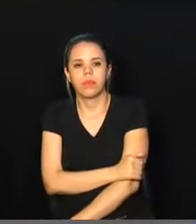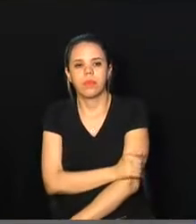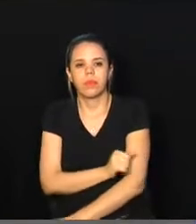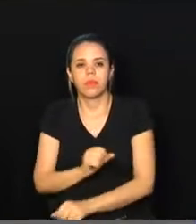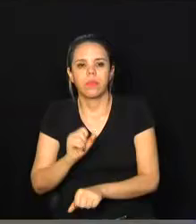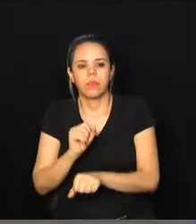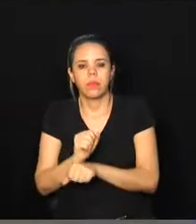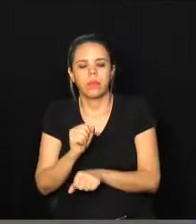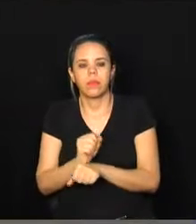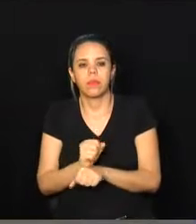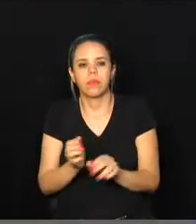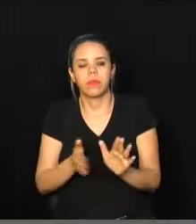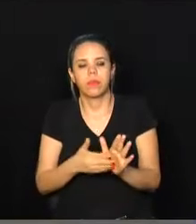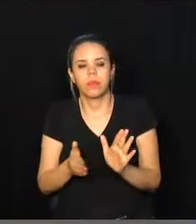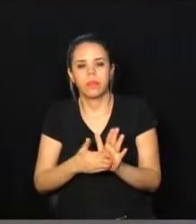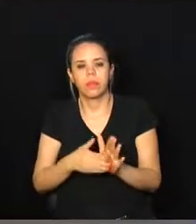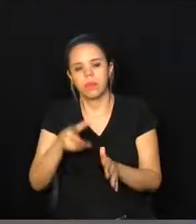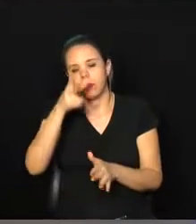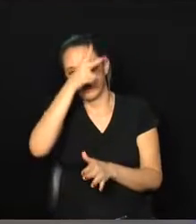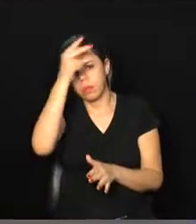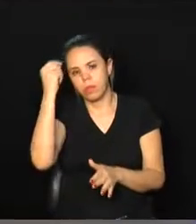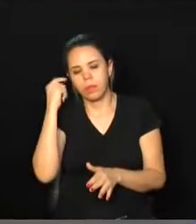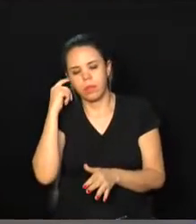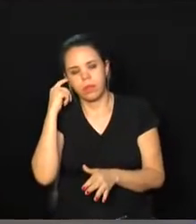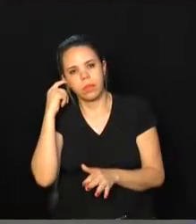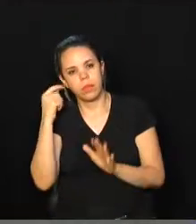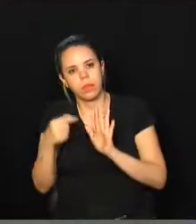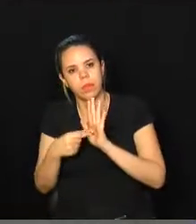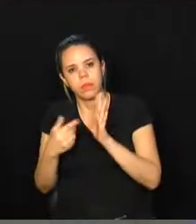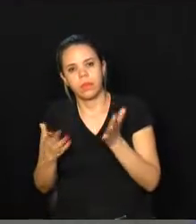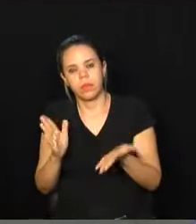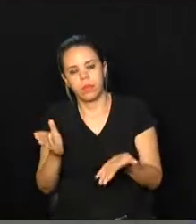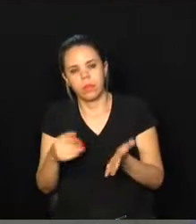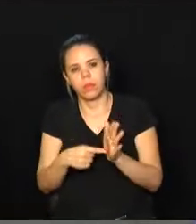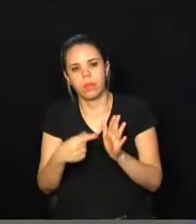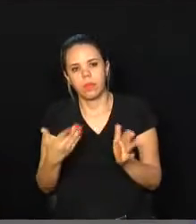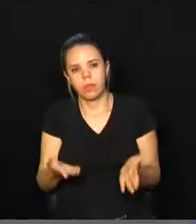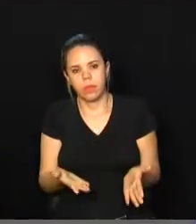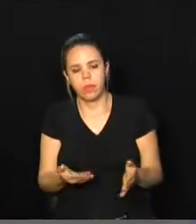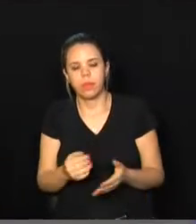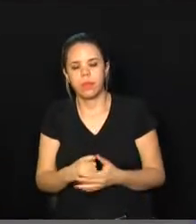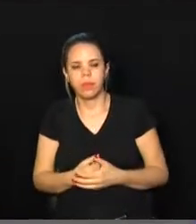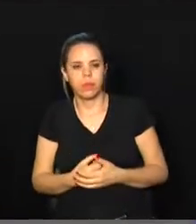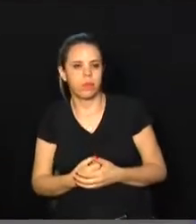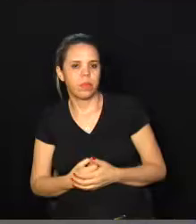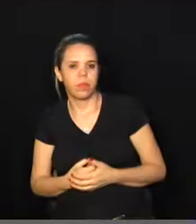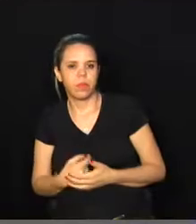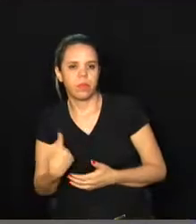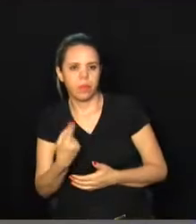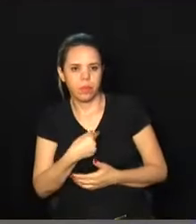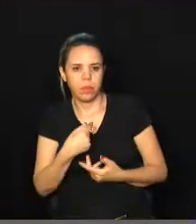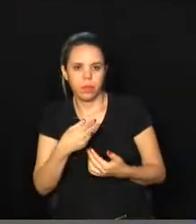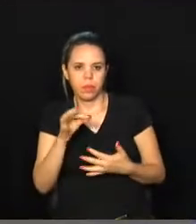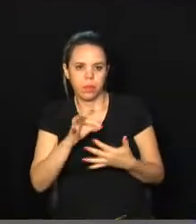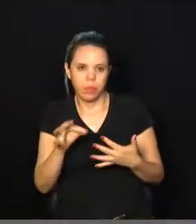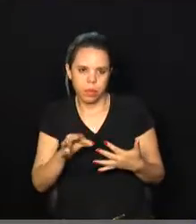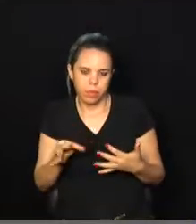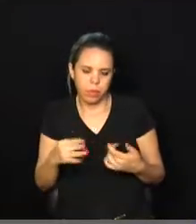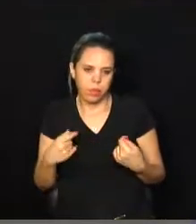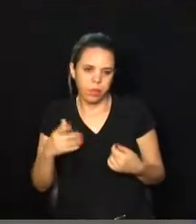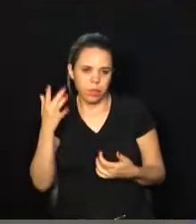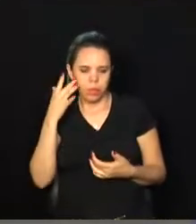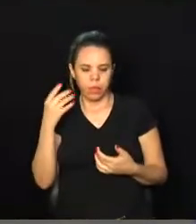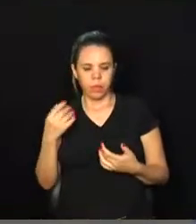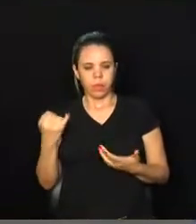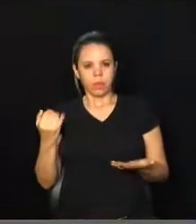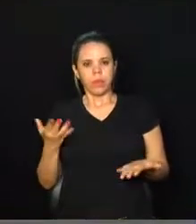uma contraproposta ali do Executivo, que eles ficaram de apresentar. Nós já apresentamos as nossas demandas aí que a gente acha